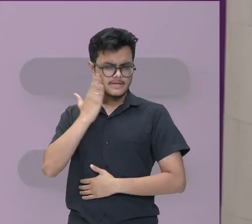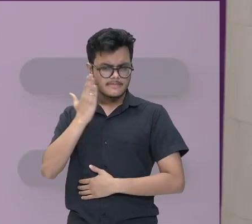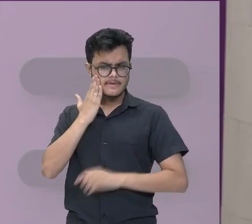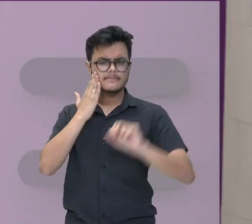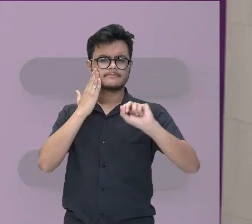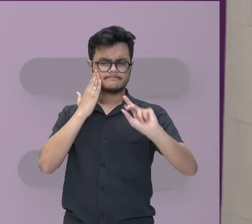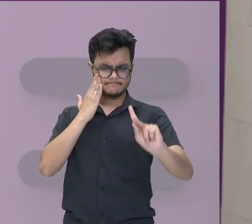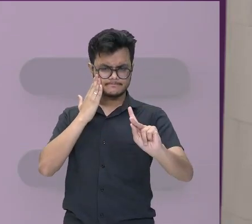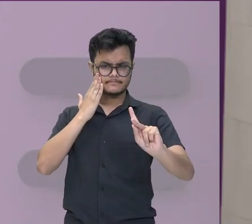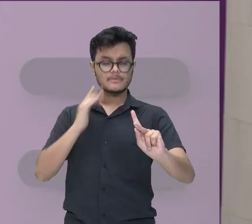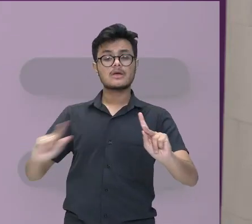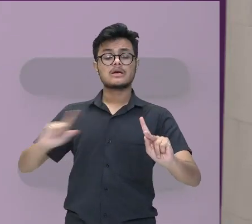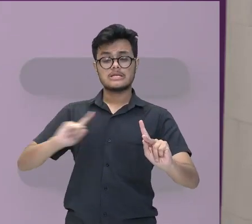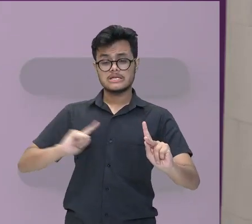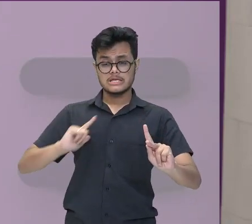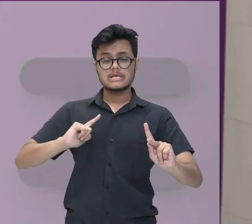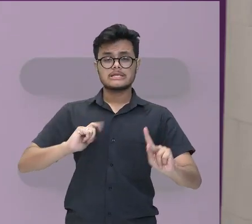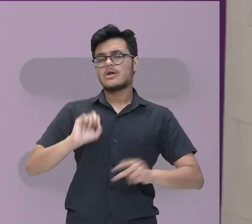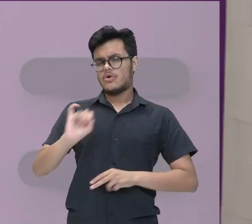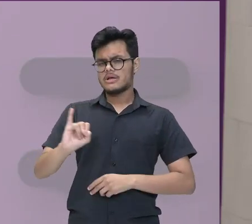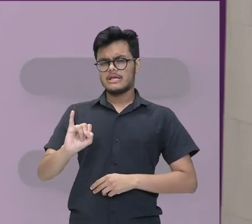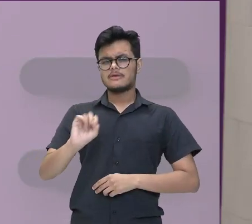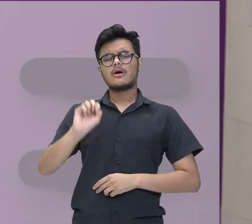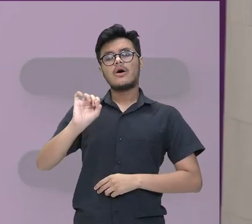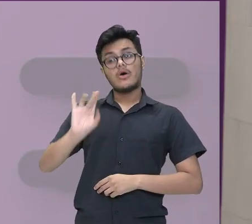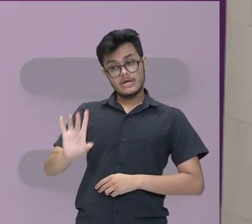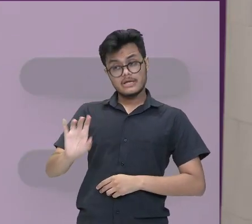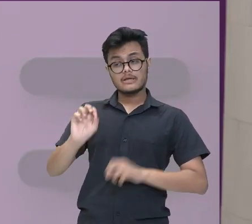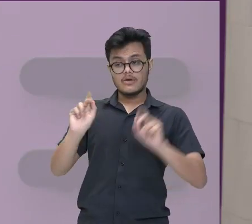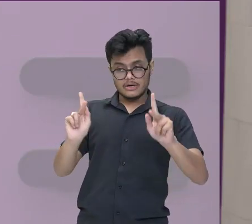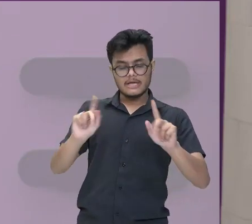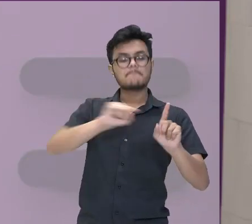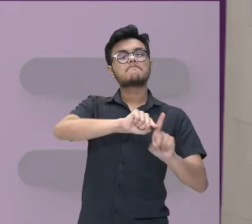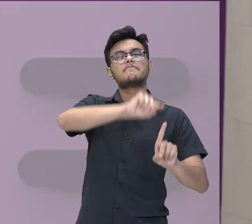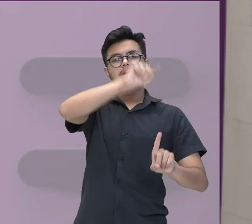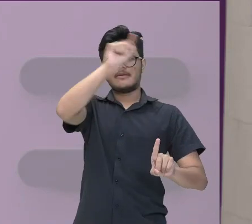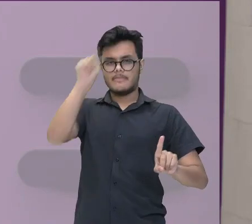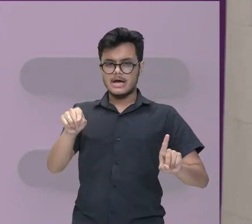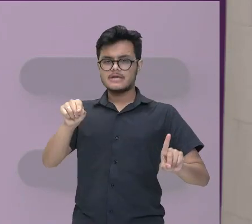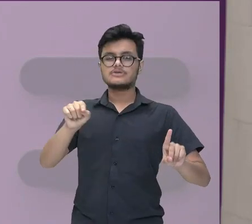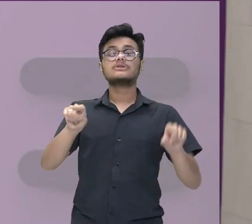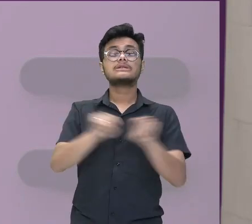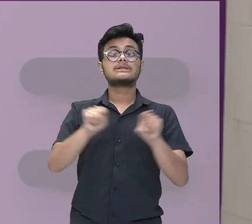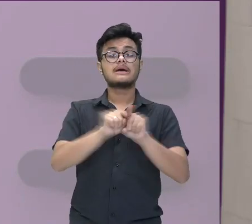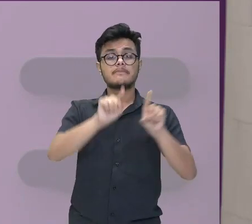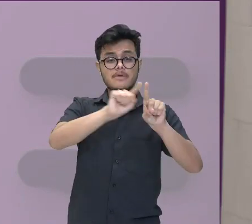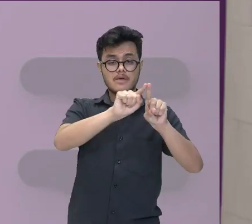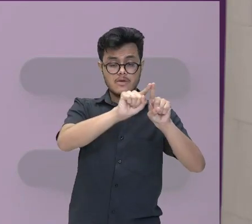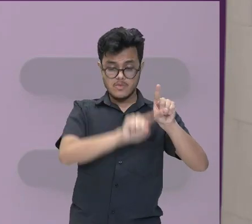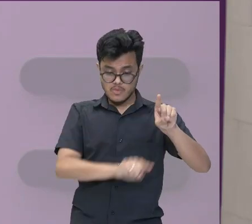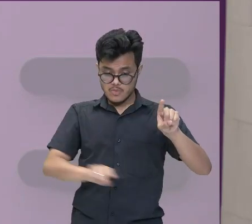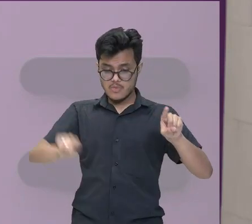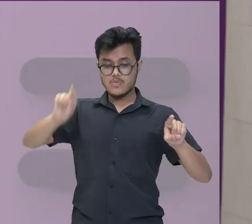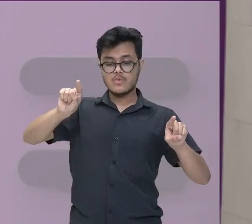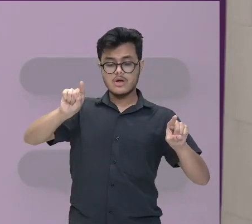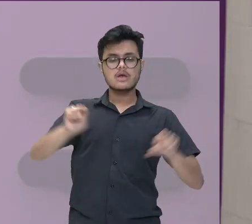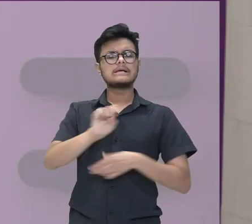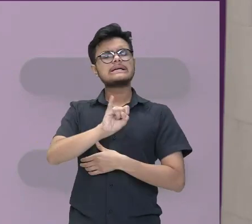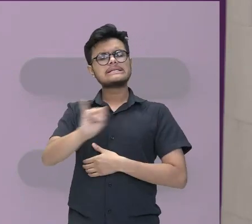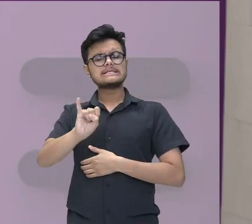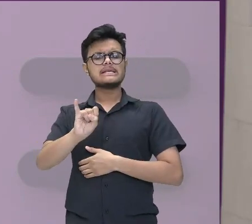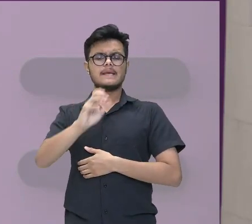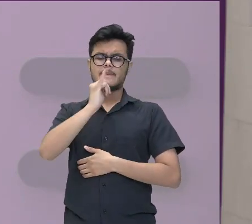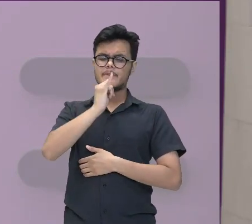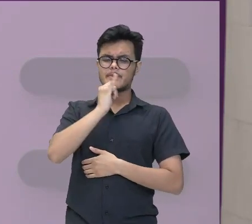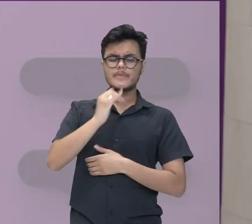a concavidade pode ser voltada para cima ou para baixo, tá? É possível a gente descobrir se a